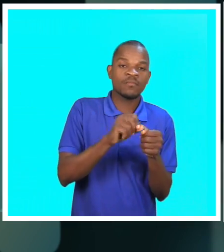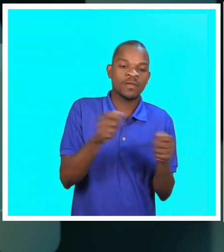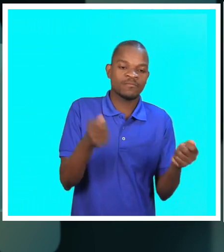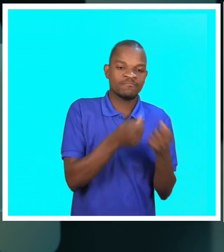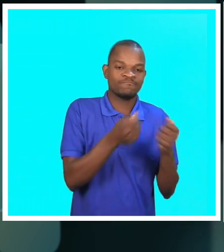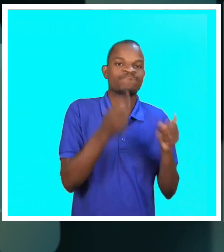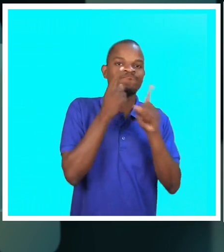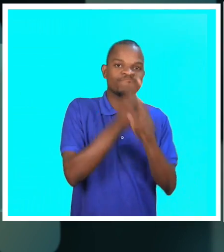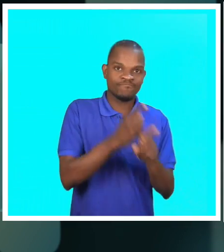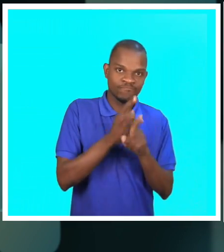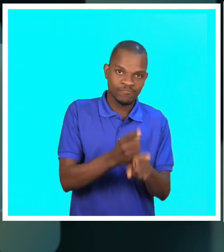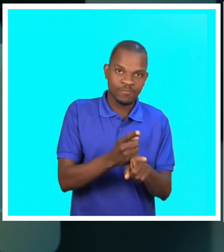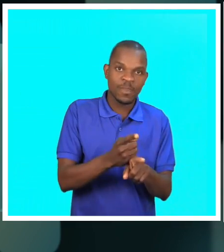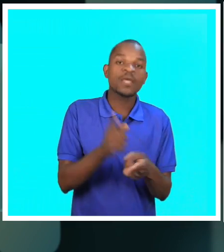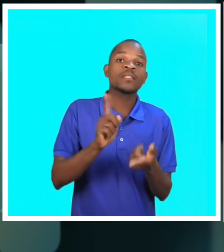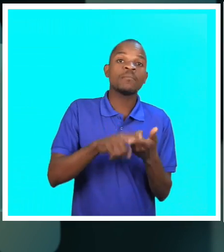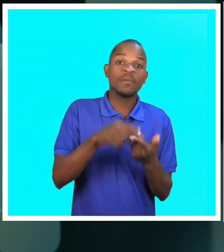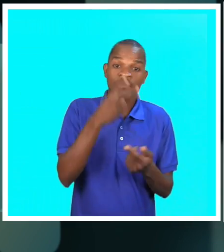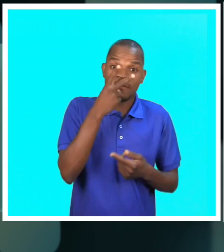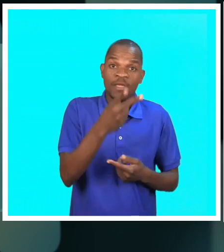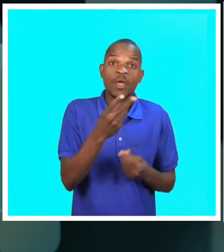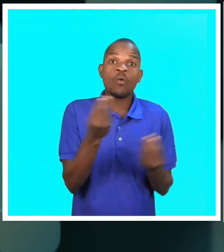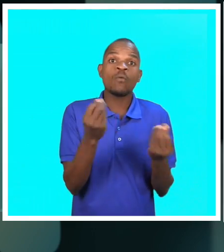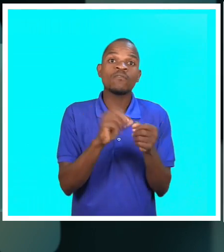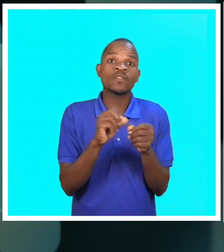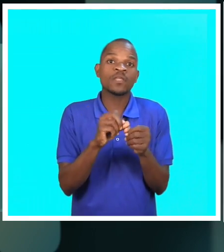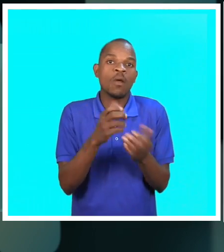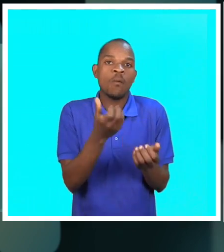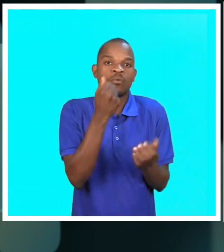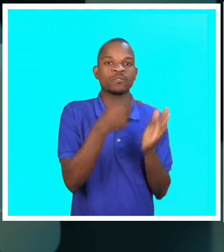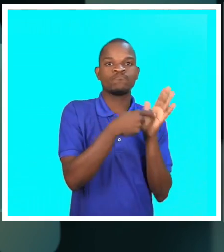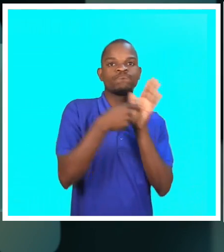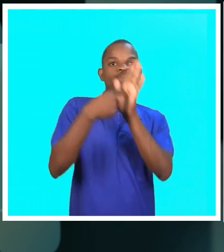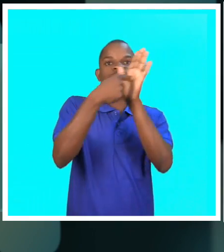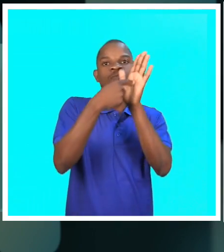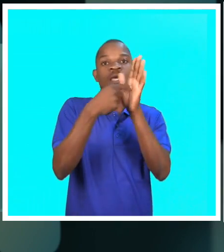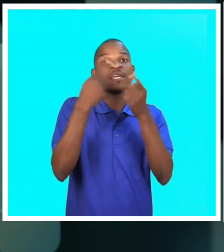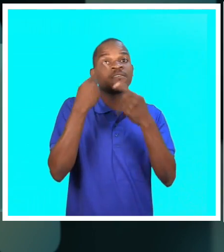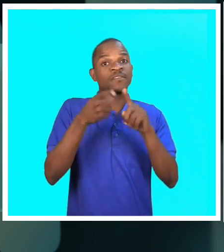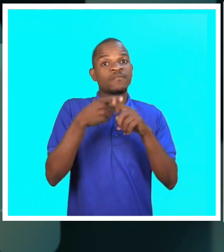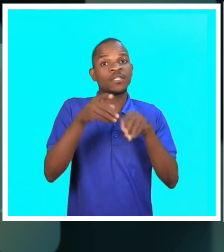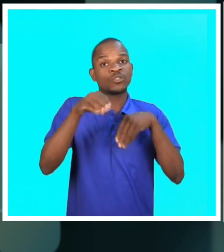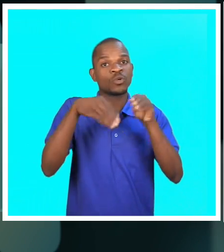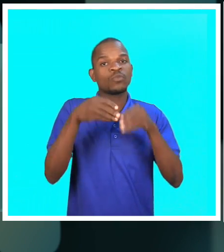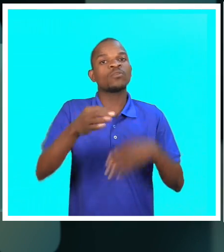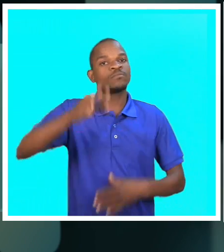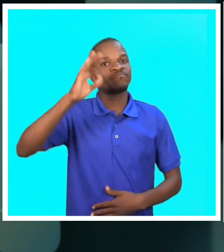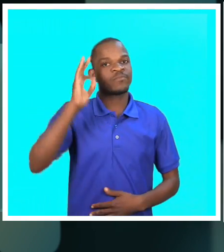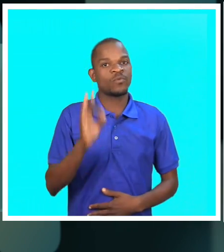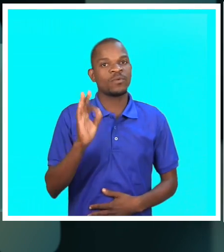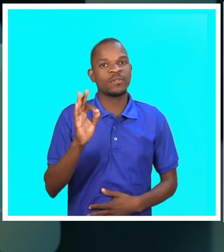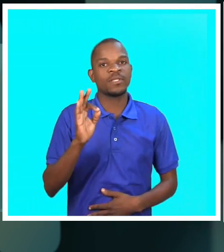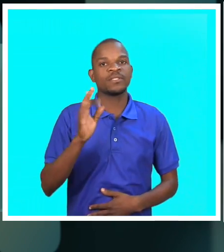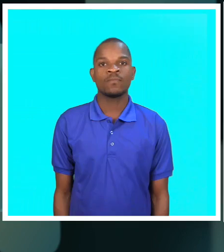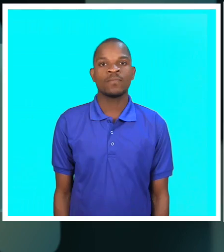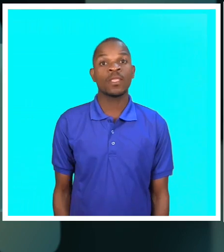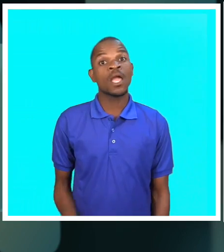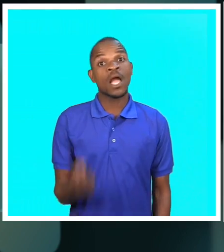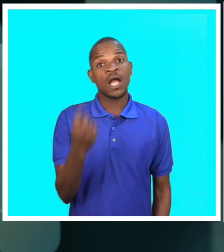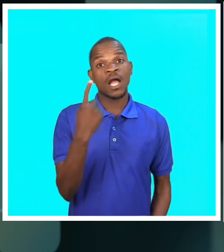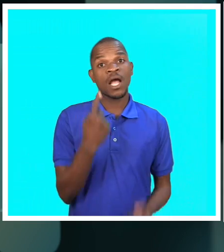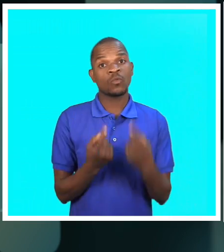parte da festa para poderem ver se podem trazer à ribalta jogadores com muita